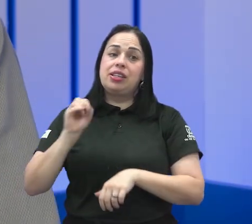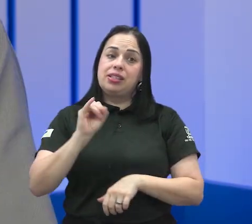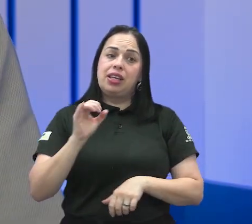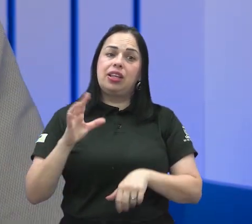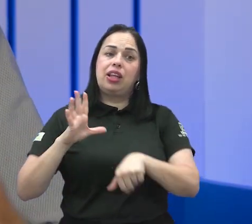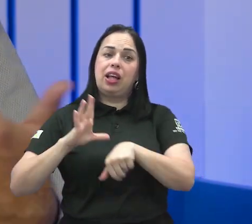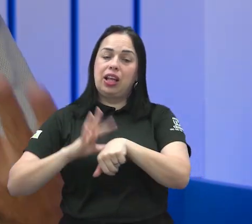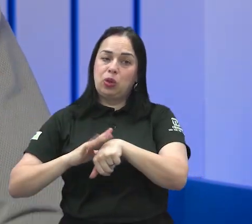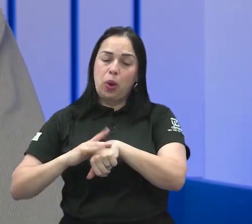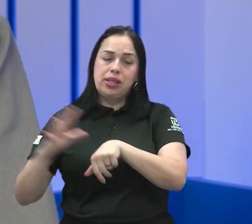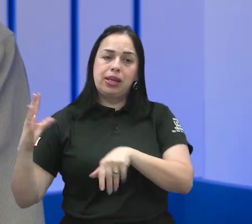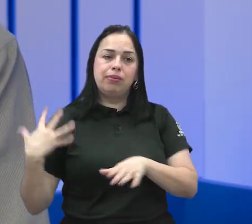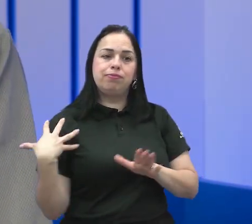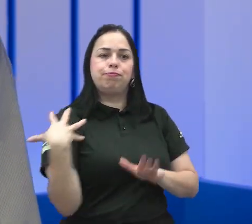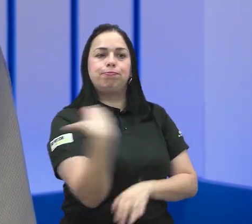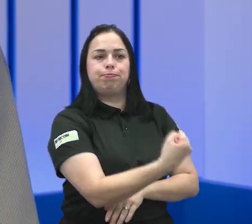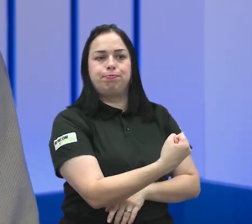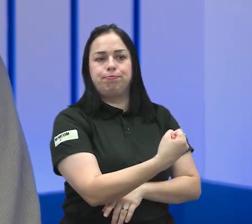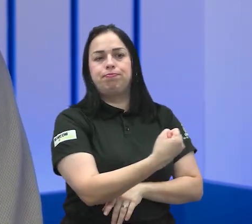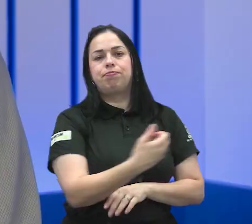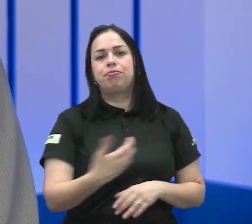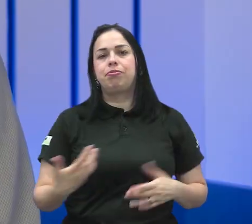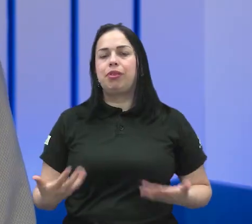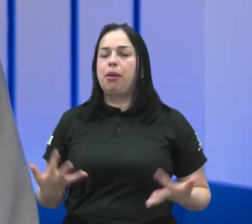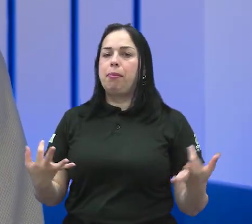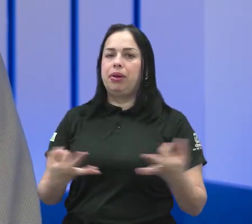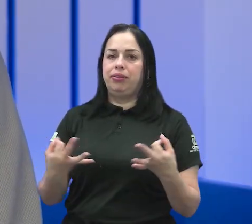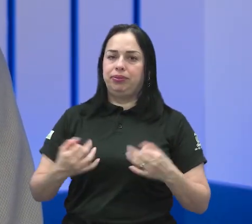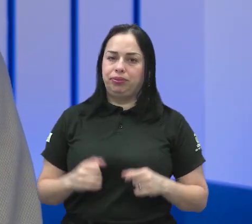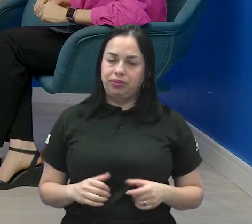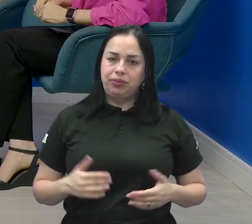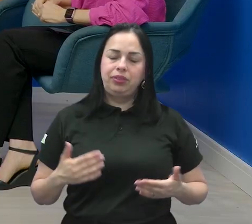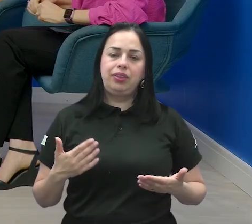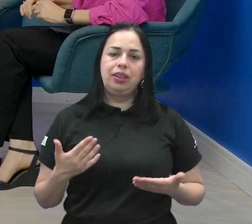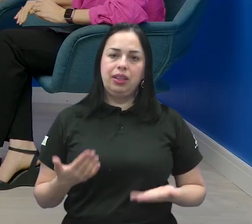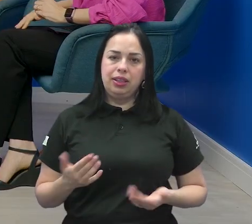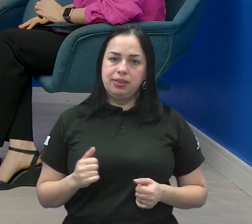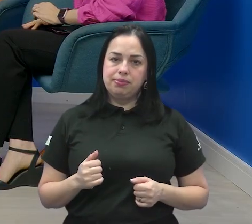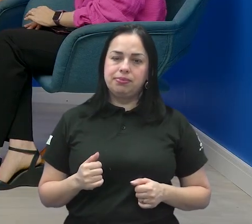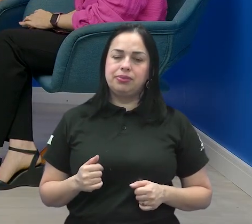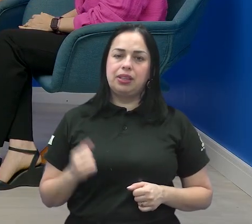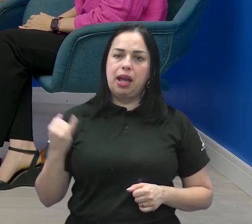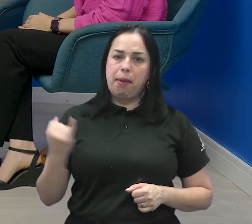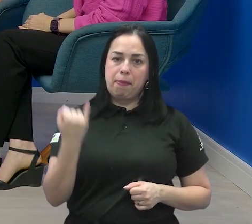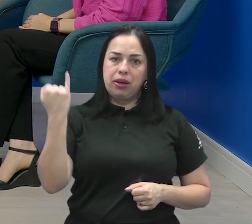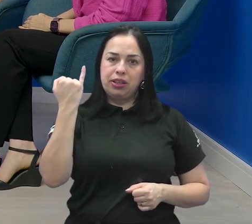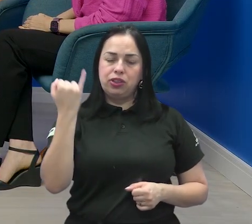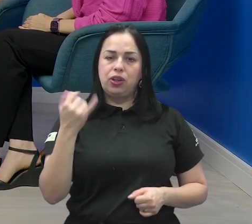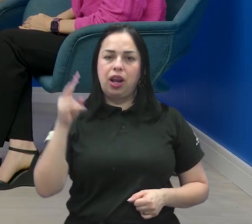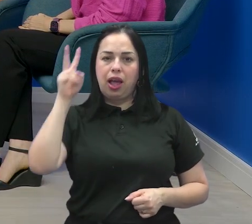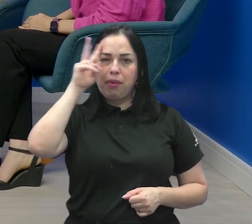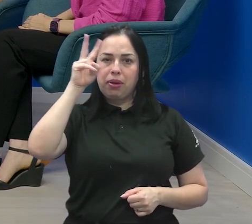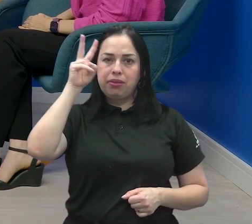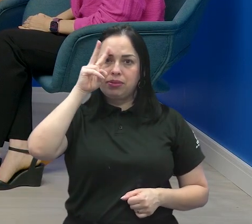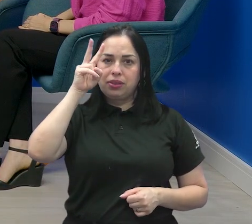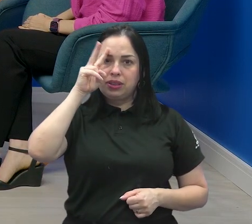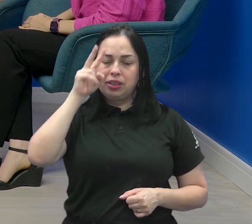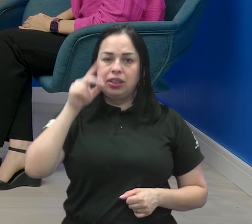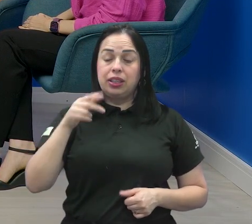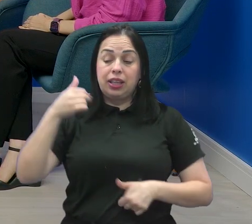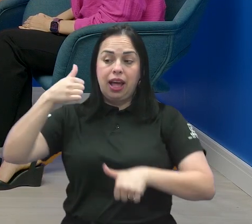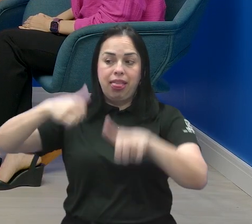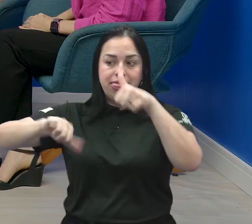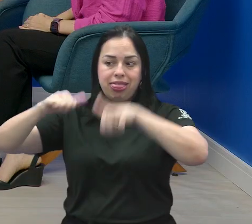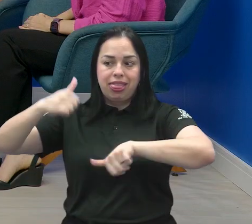condição clínica se você transmitir uma doença infecciosa para esse paciente. Perfeito. E dentro desse contexto, é importante reforçar